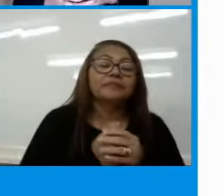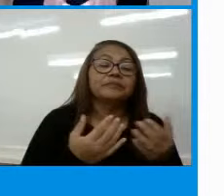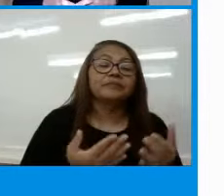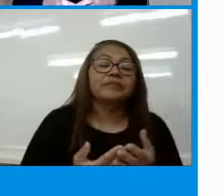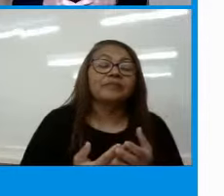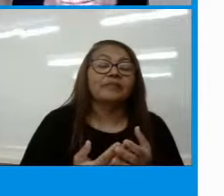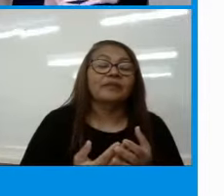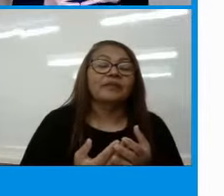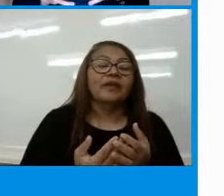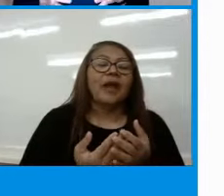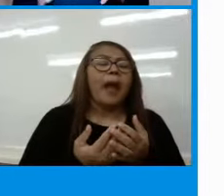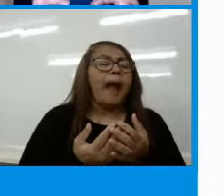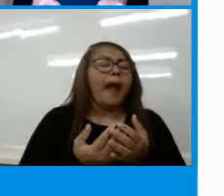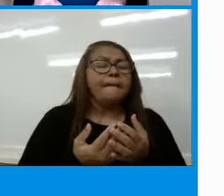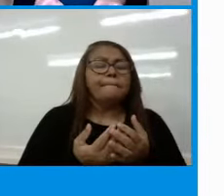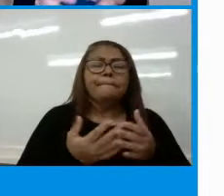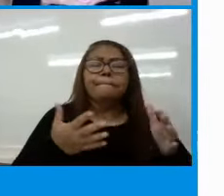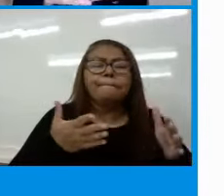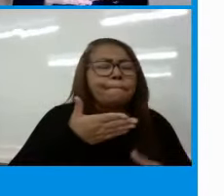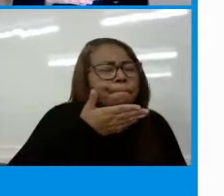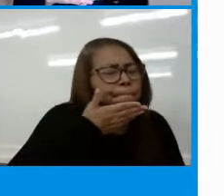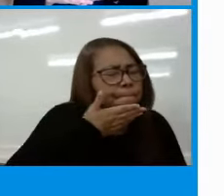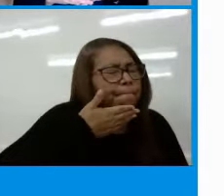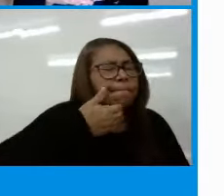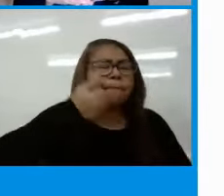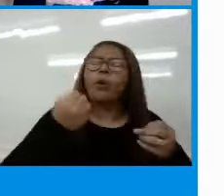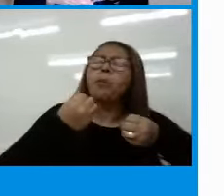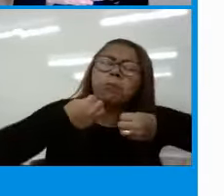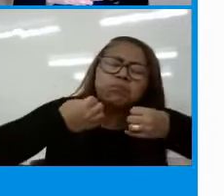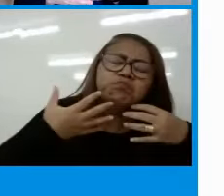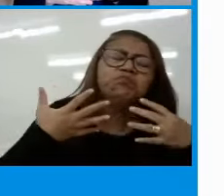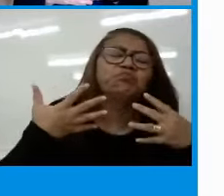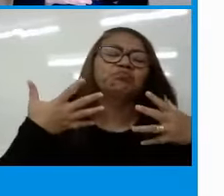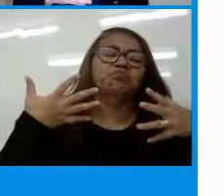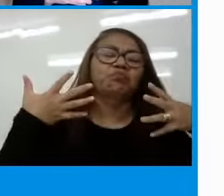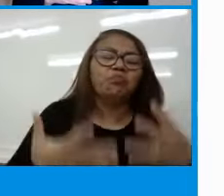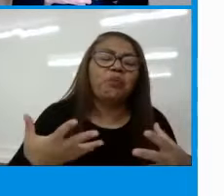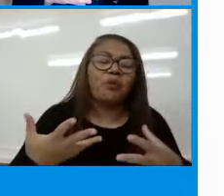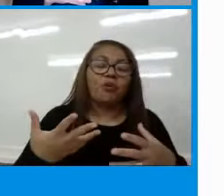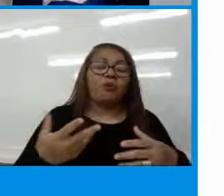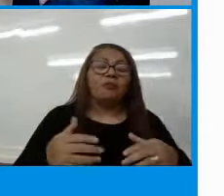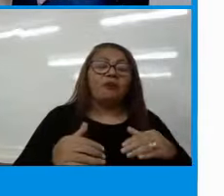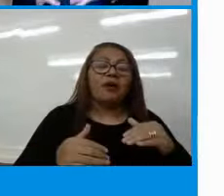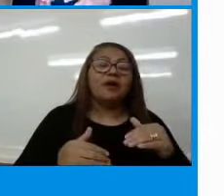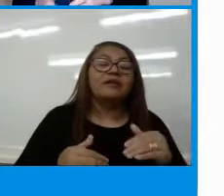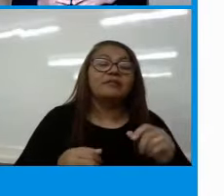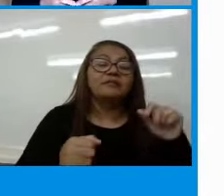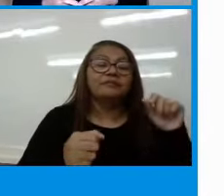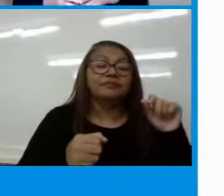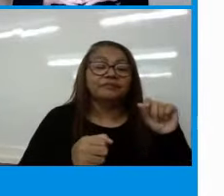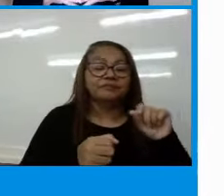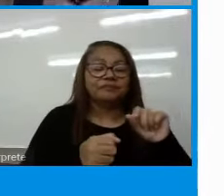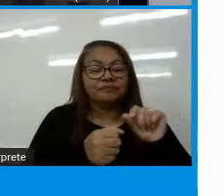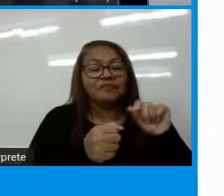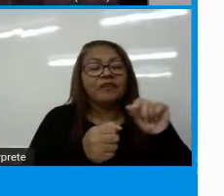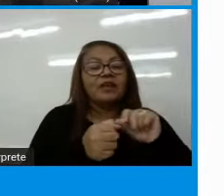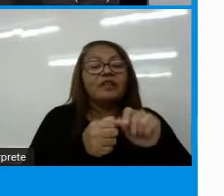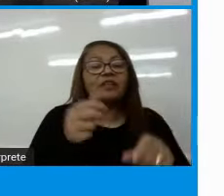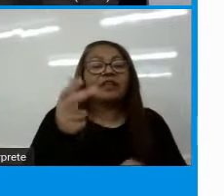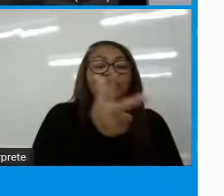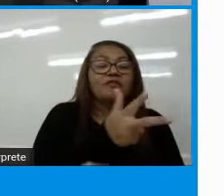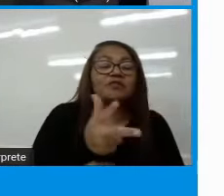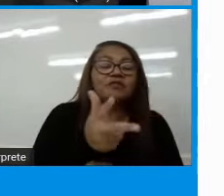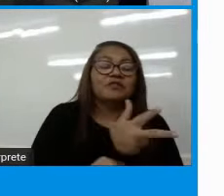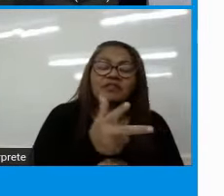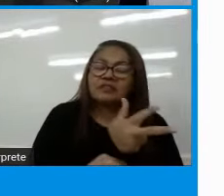produzir vídeo. Ele já tem vários modelos, né? Tem a versão gratuita dele, que tem vários recursos que